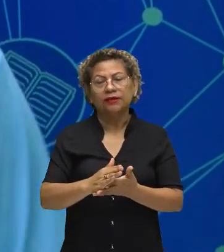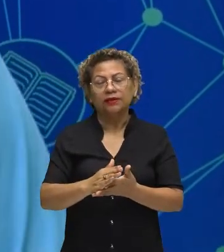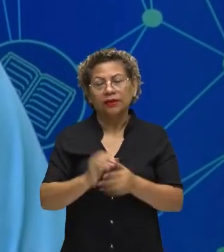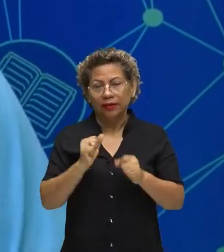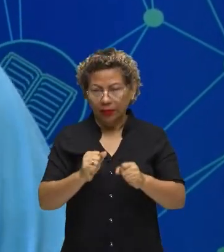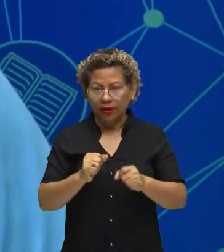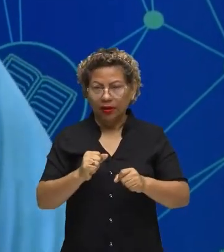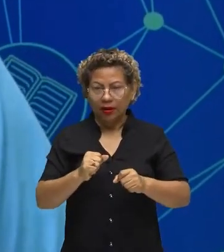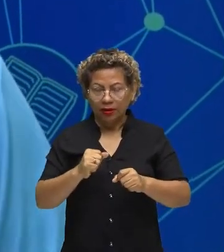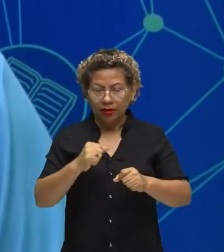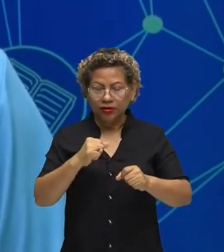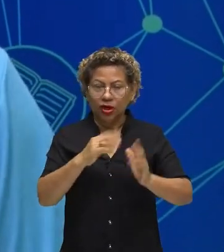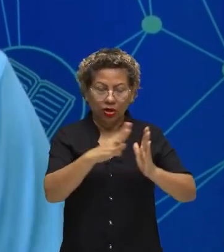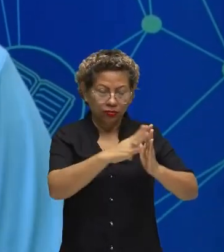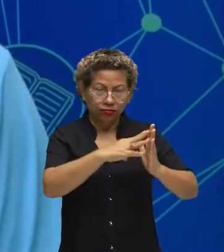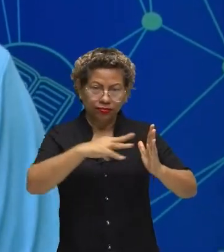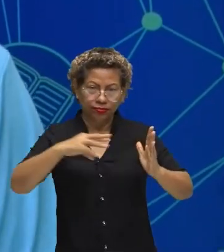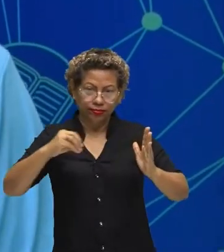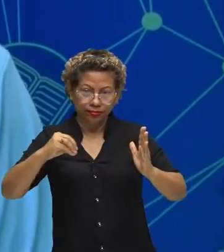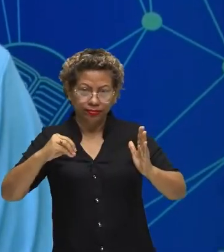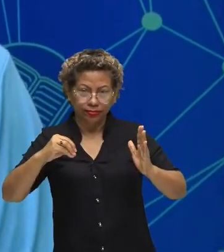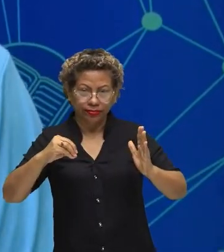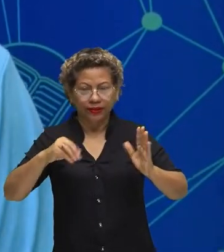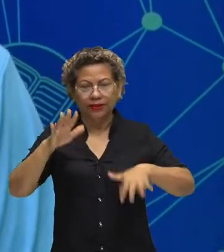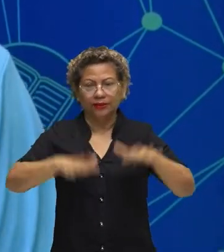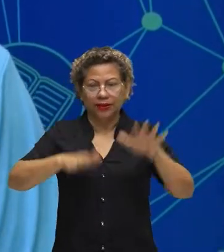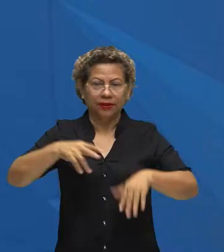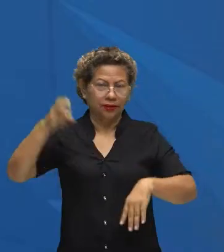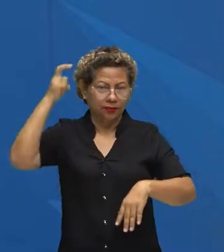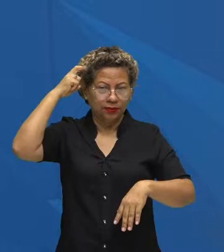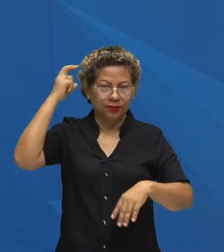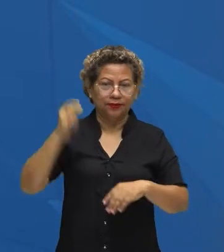outras pessoas, dependendo da sua cultura.